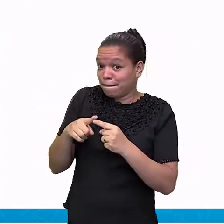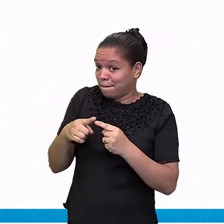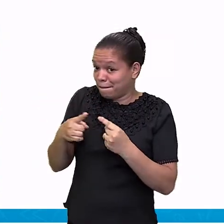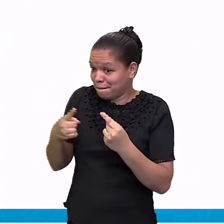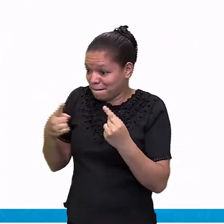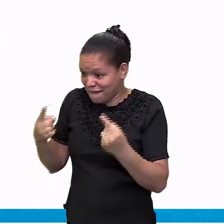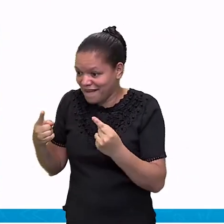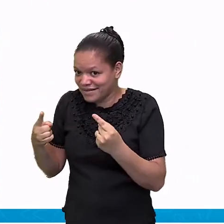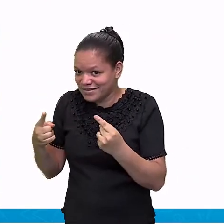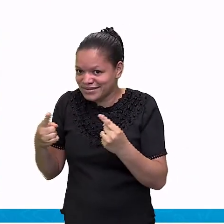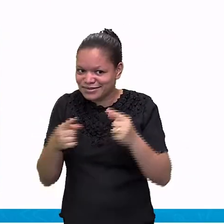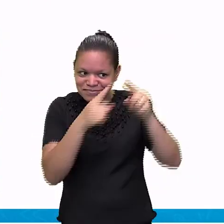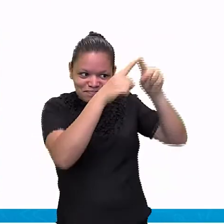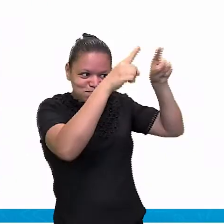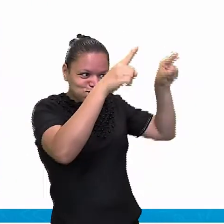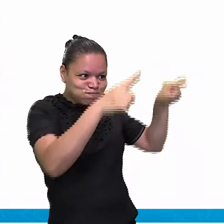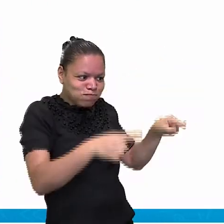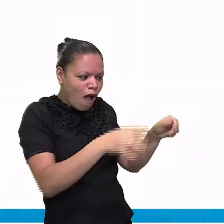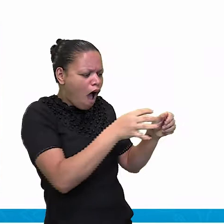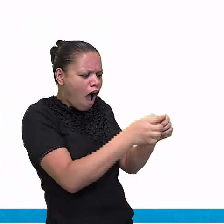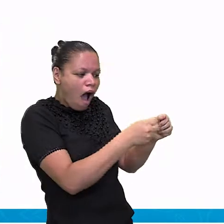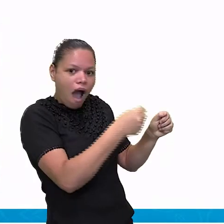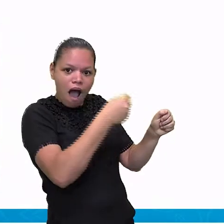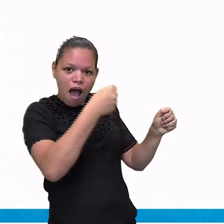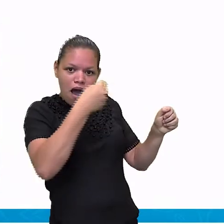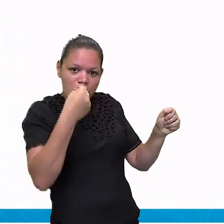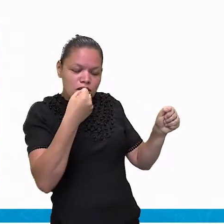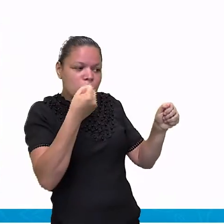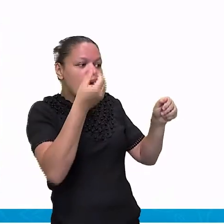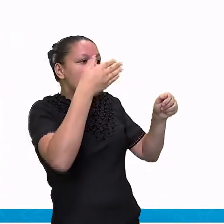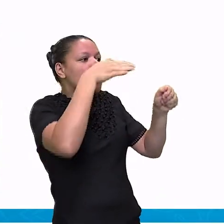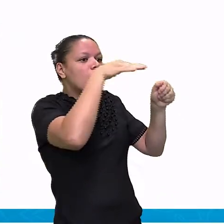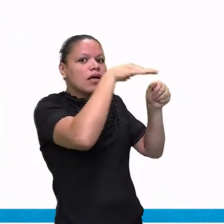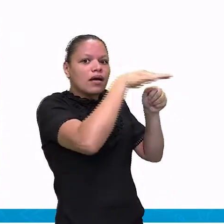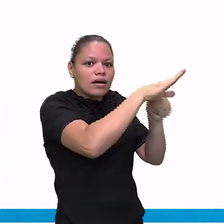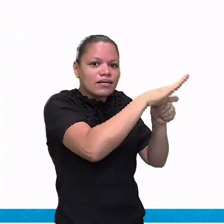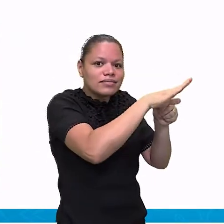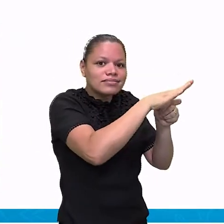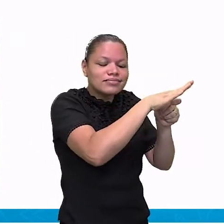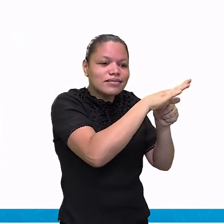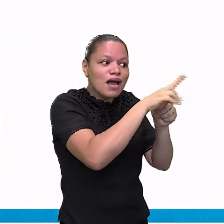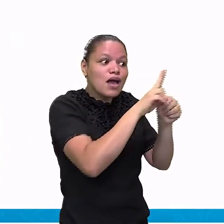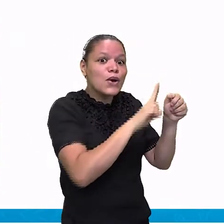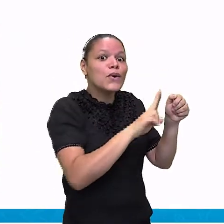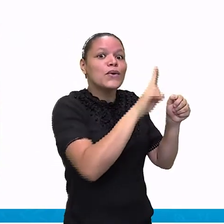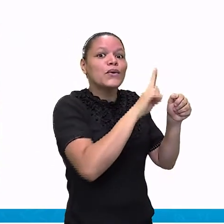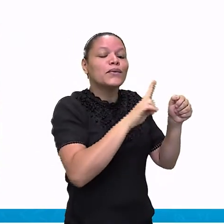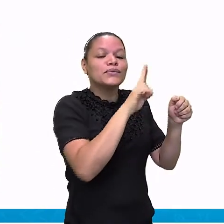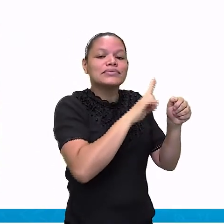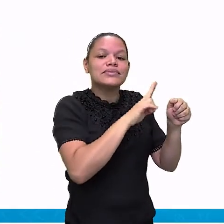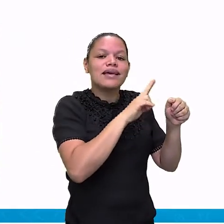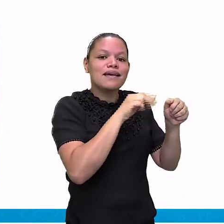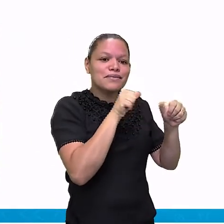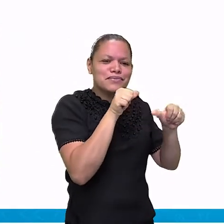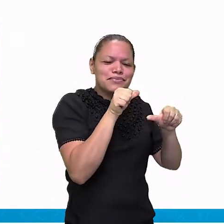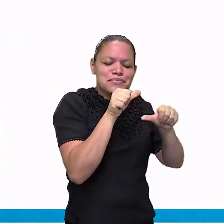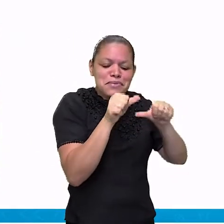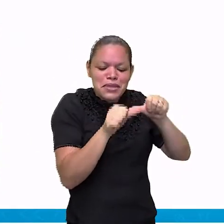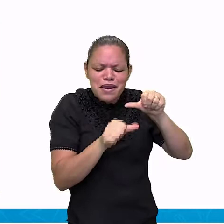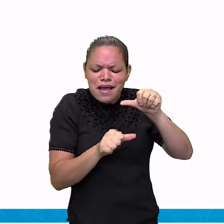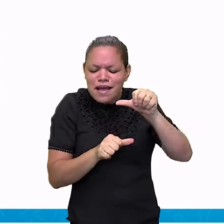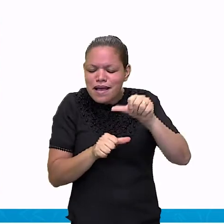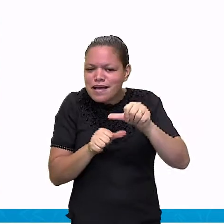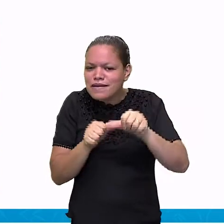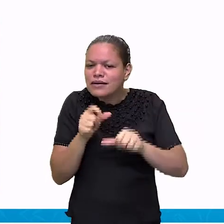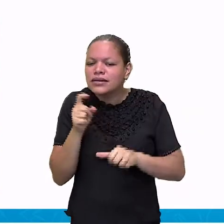que aconteceu? Eu usei uma forma em forma de picolé. Então, aqui ele